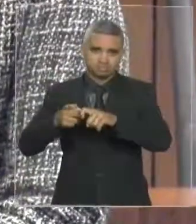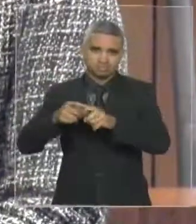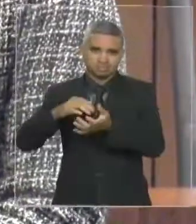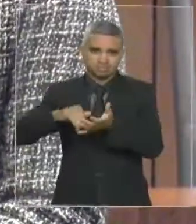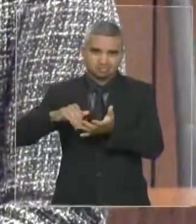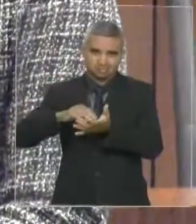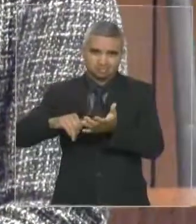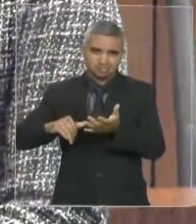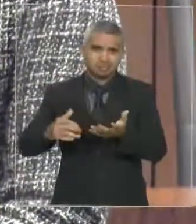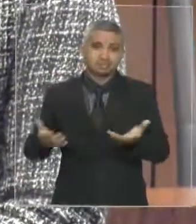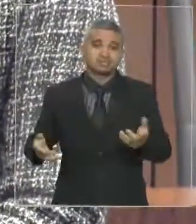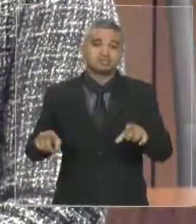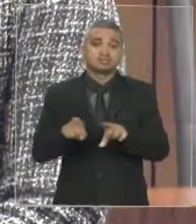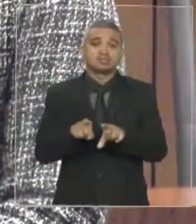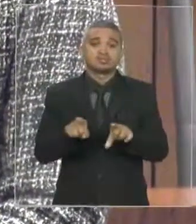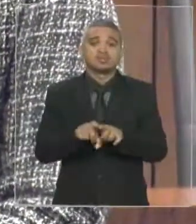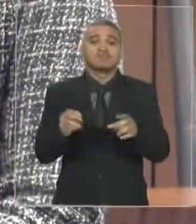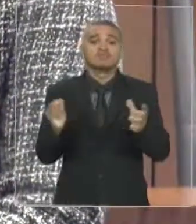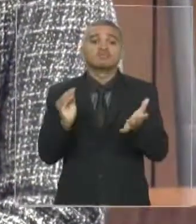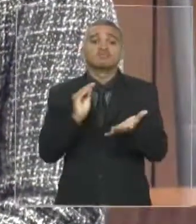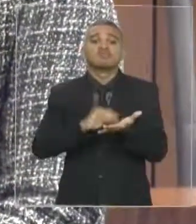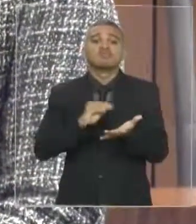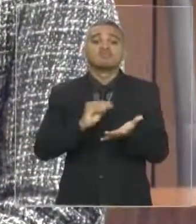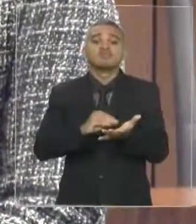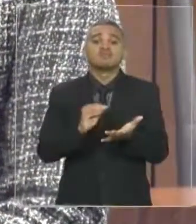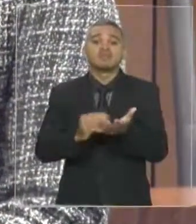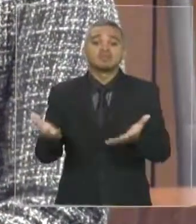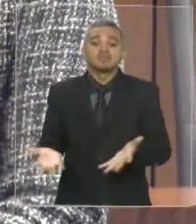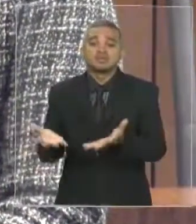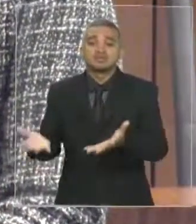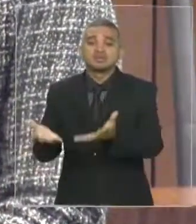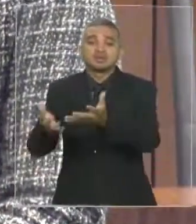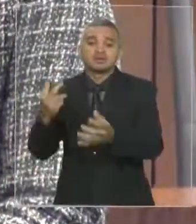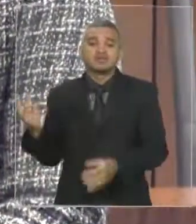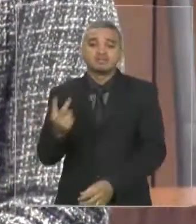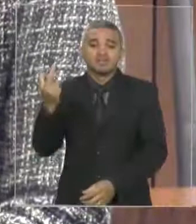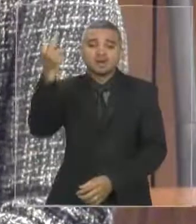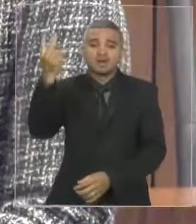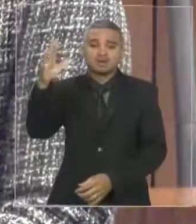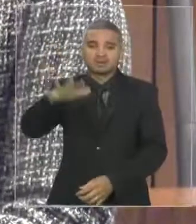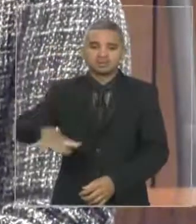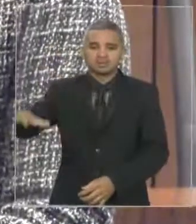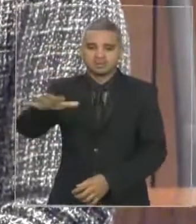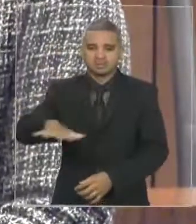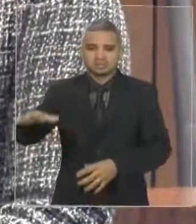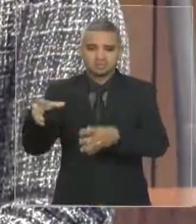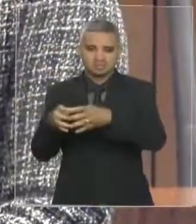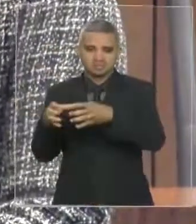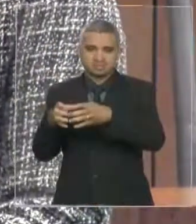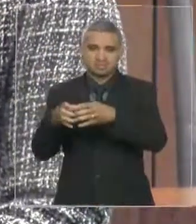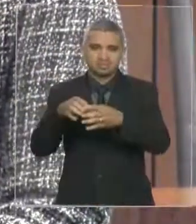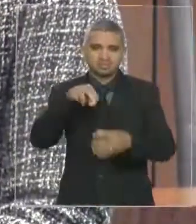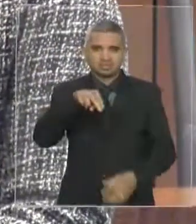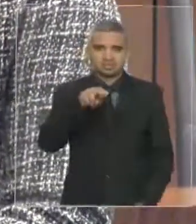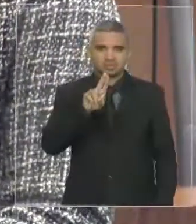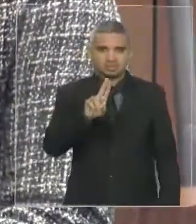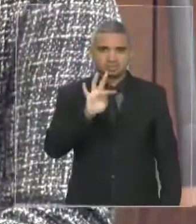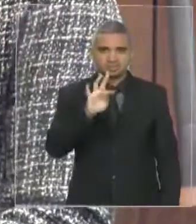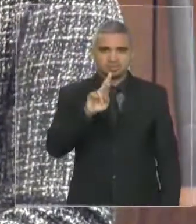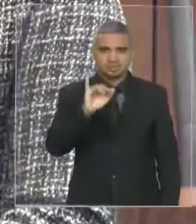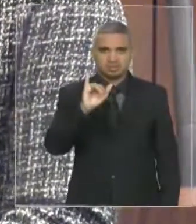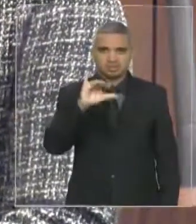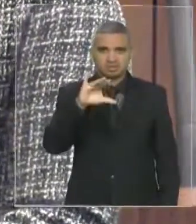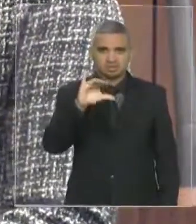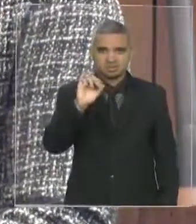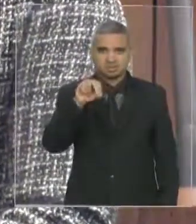valorização desta categoria, a falta de estrutura. É preciso trabalharmos